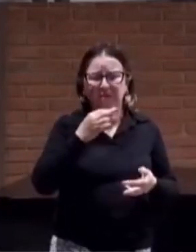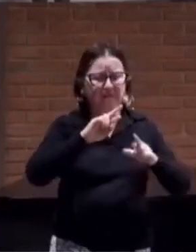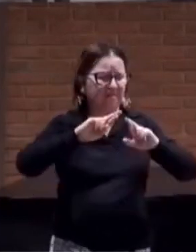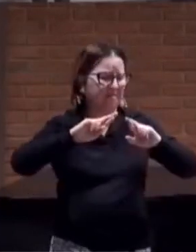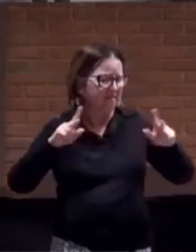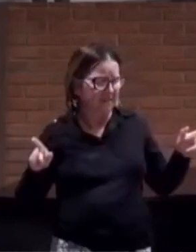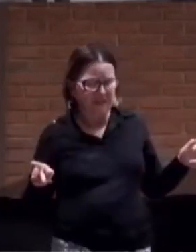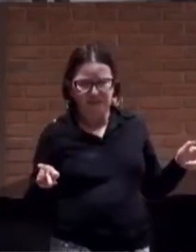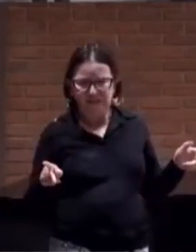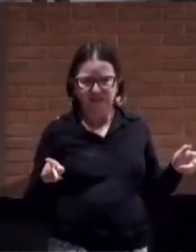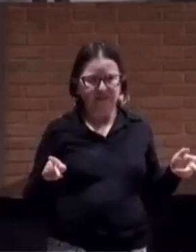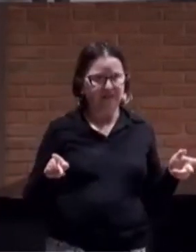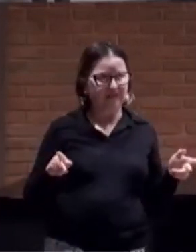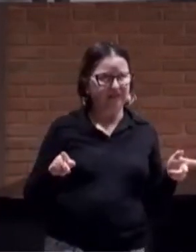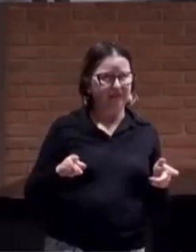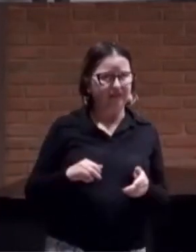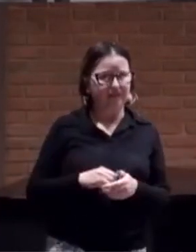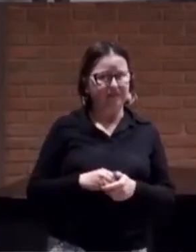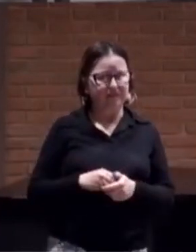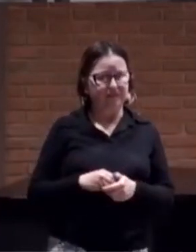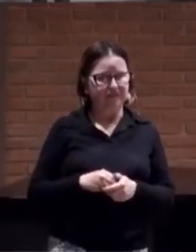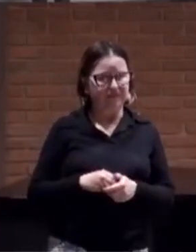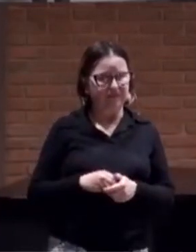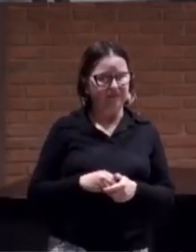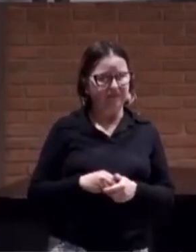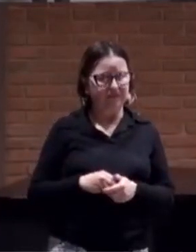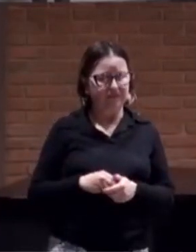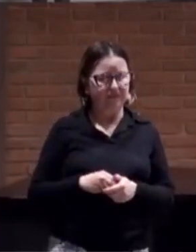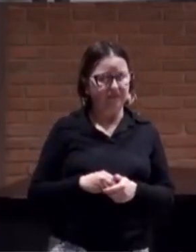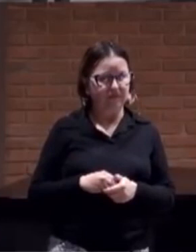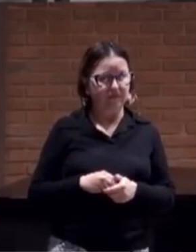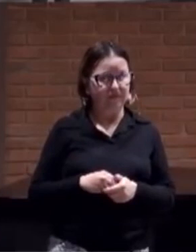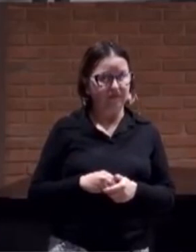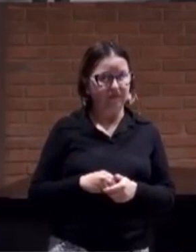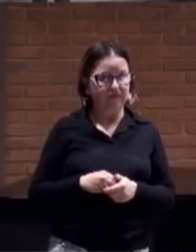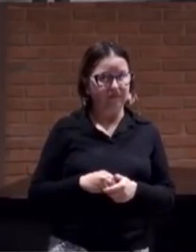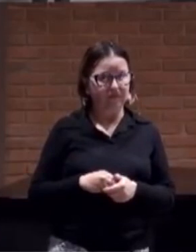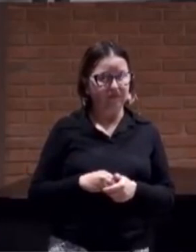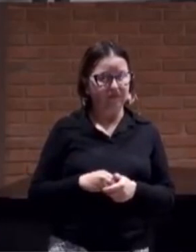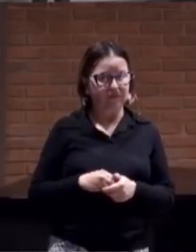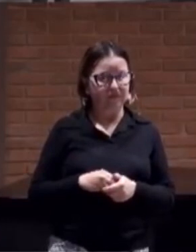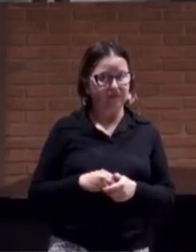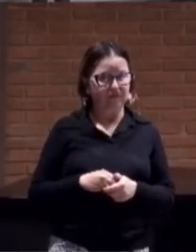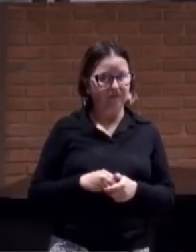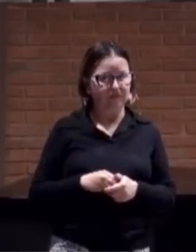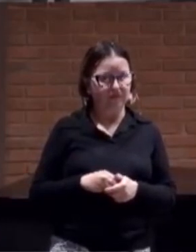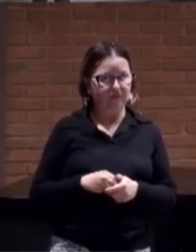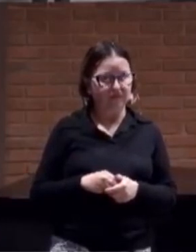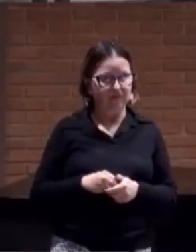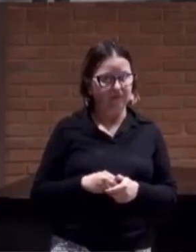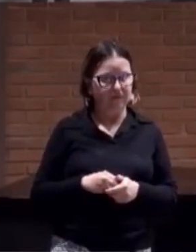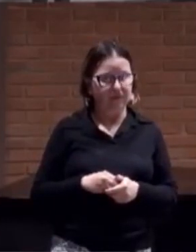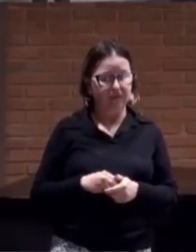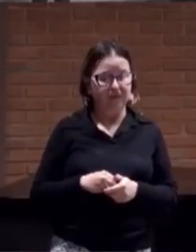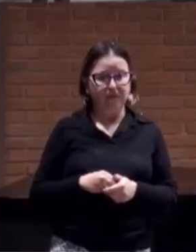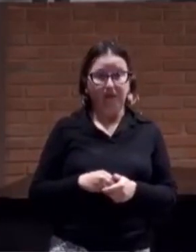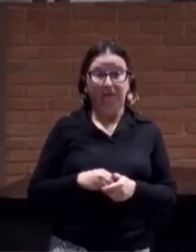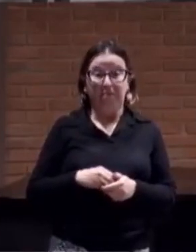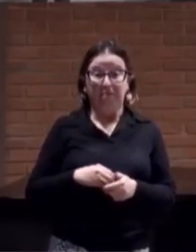põe, o outro diz tira. E ambos com PhD,